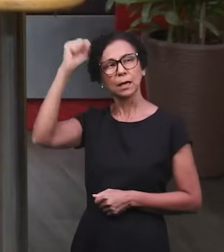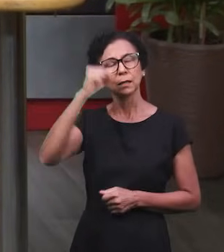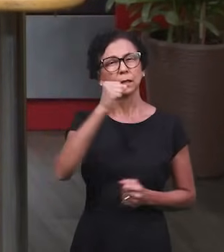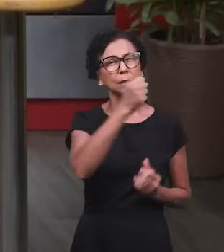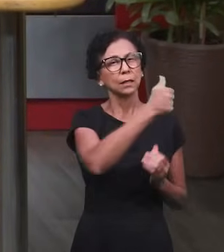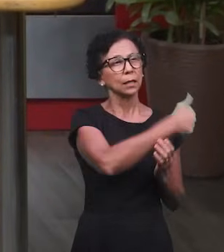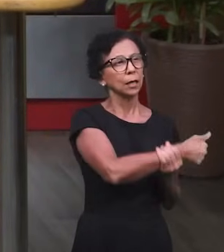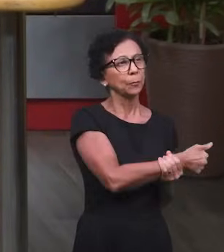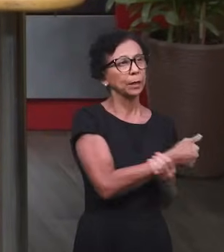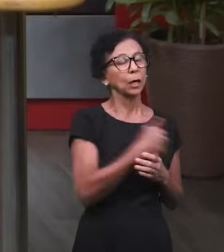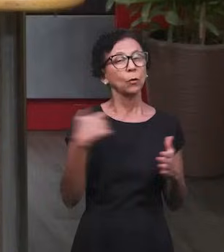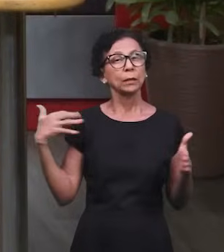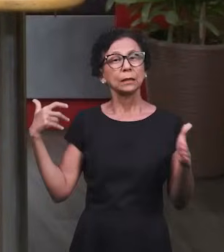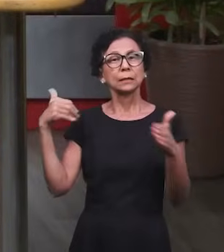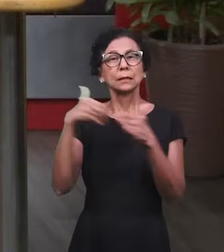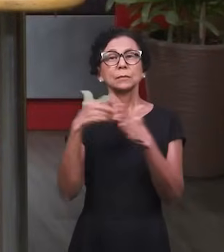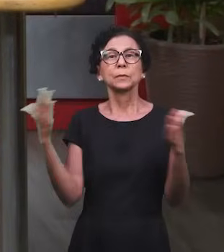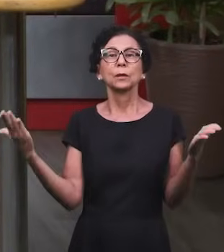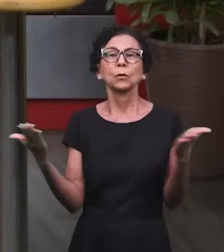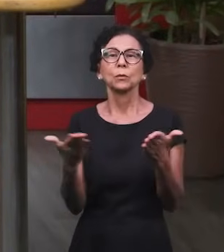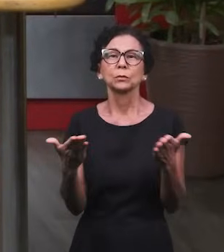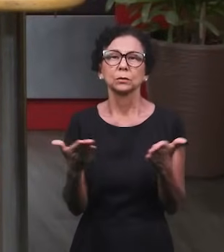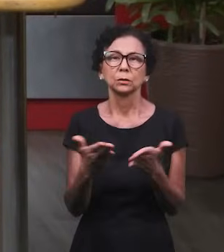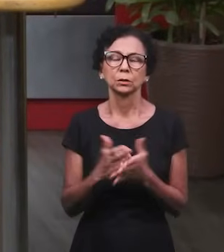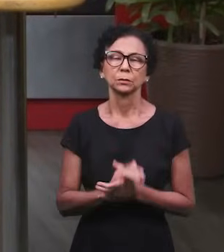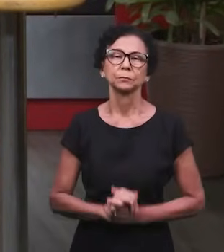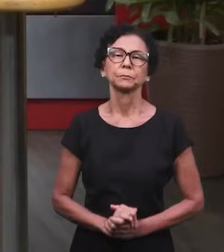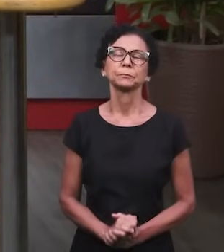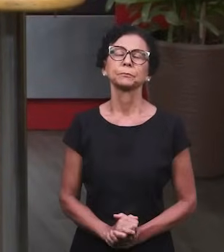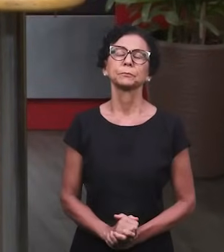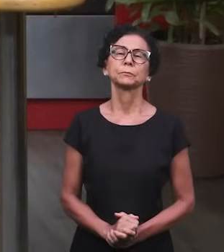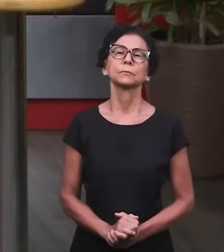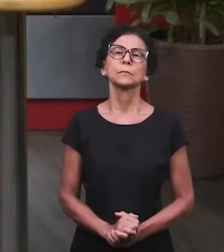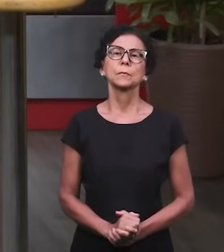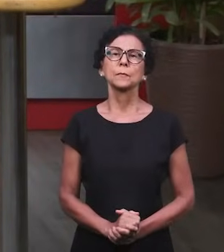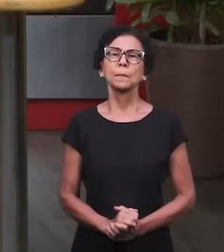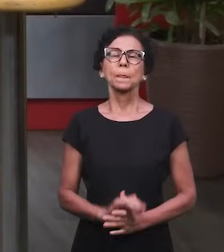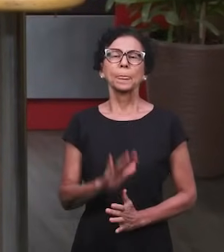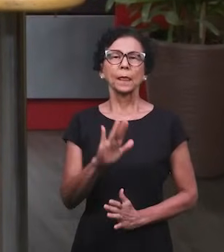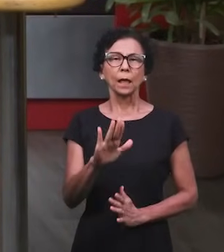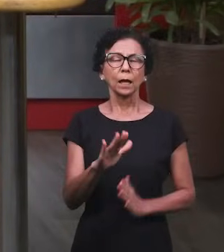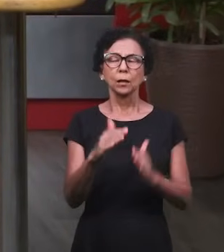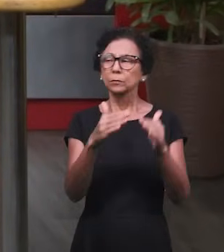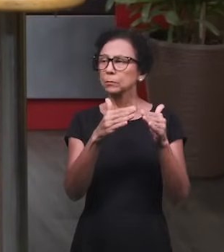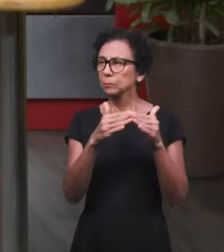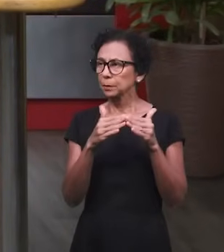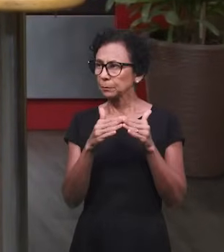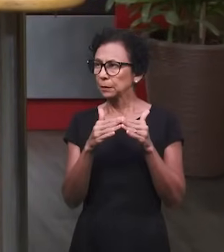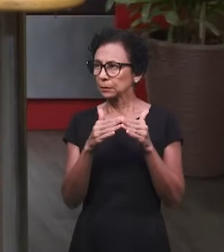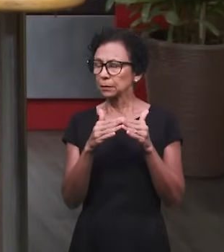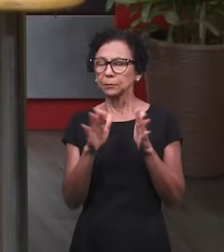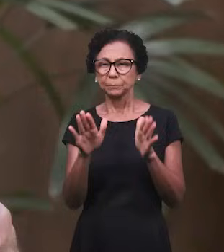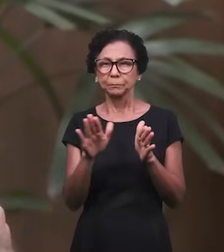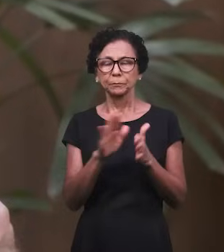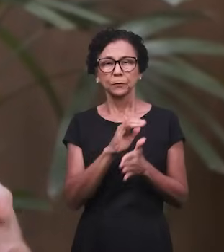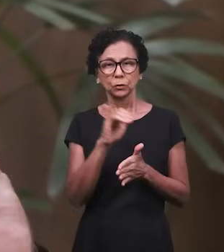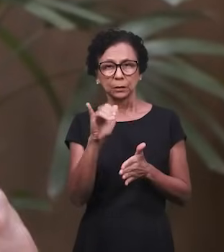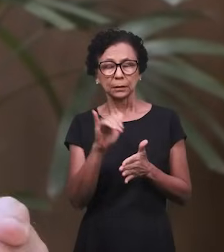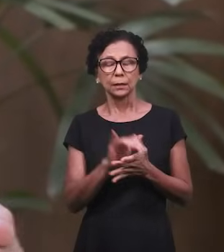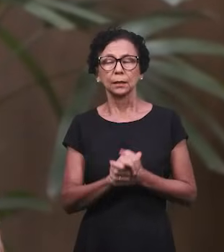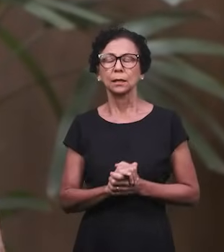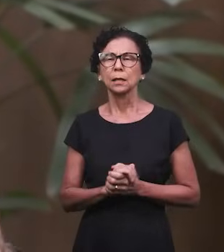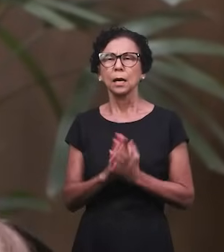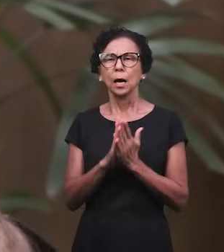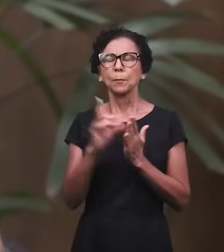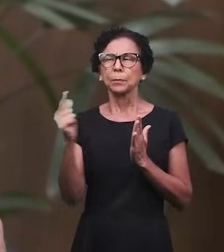repercute nos nossos dias jos e Lu me permitem mas na Bíblia para